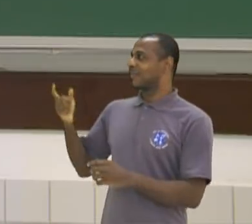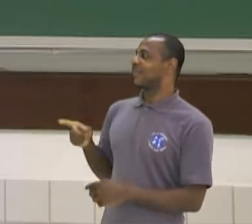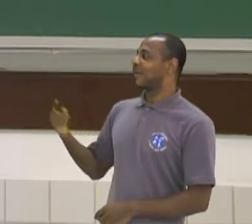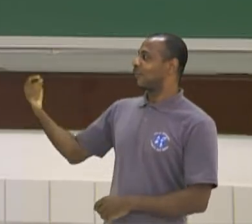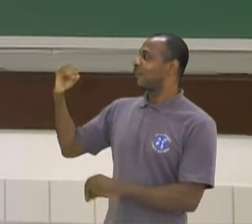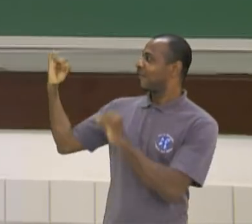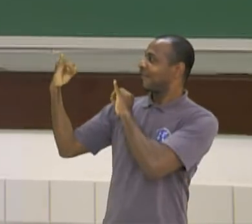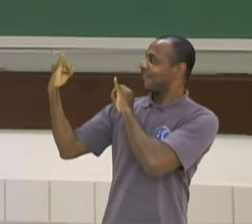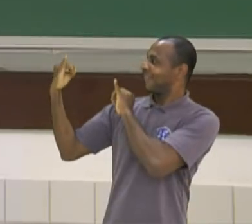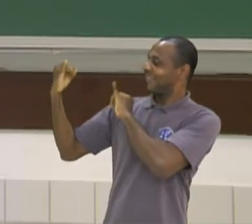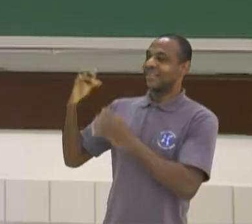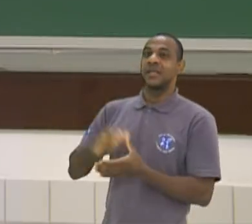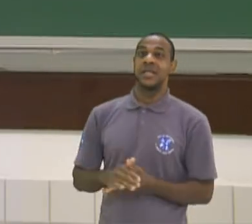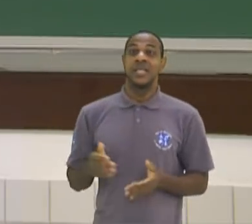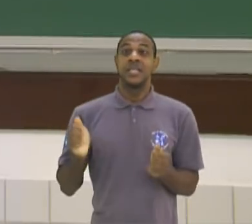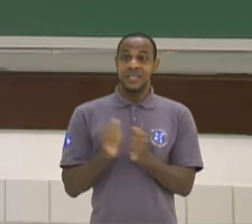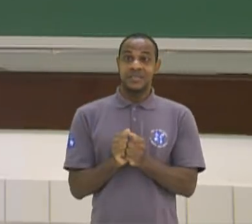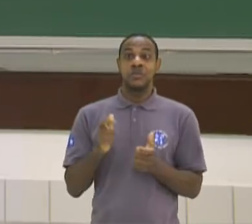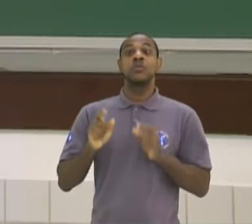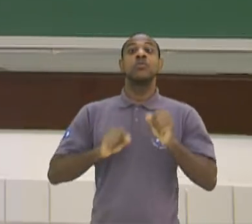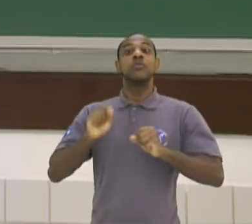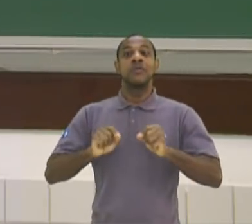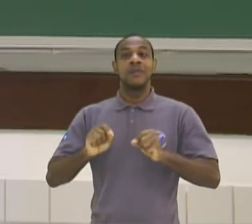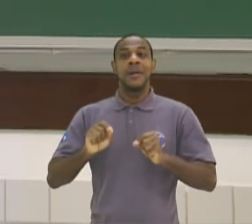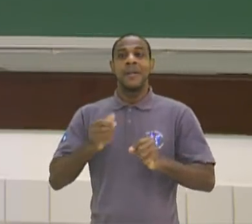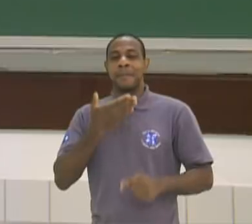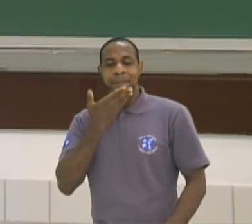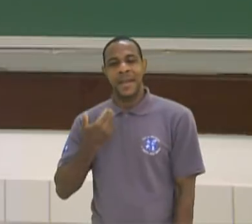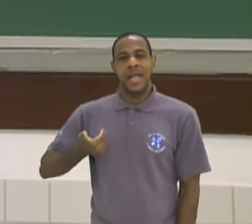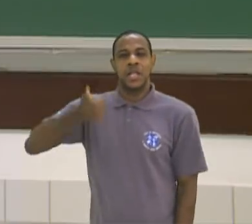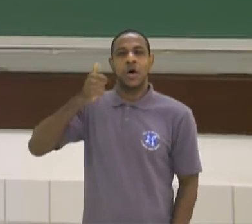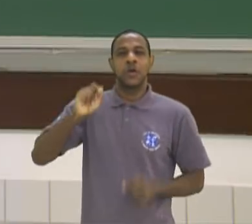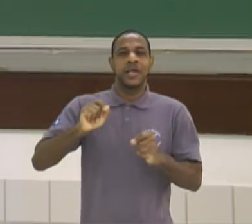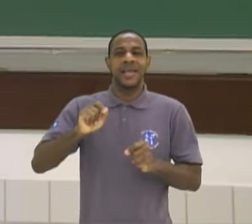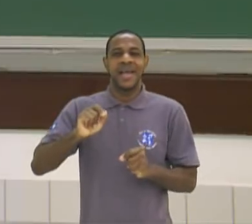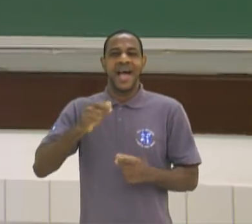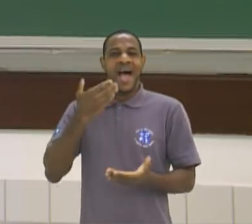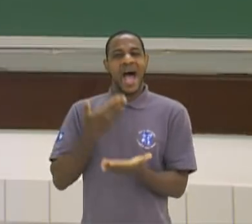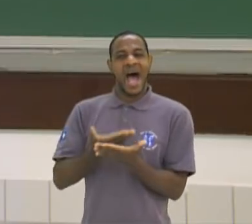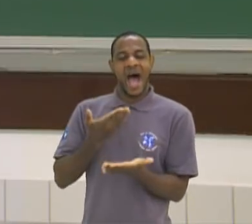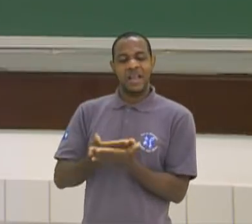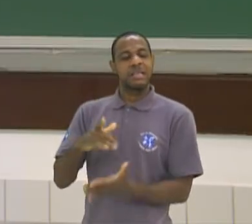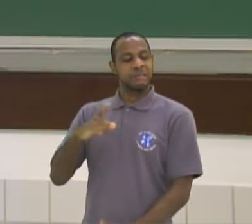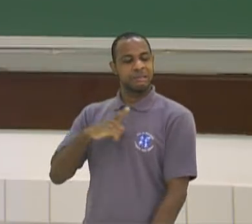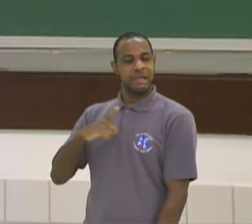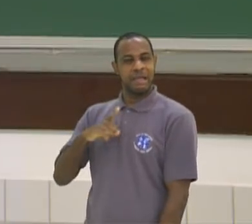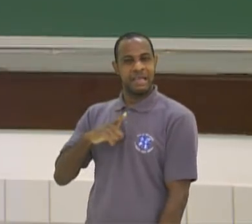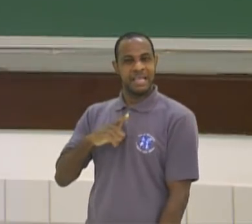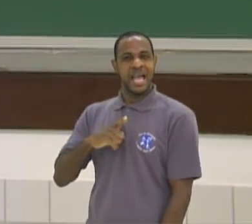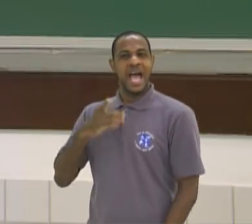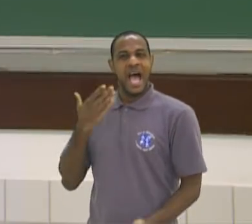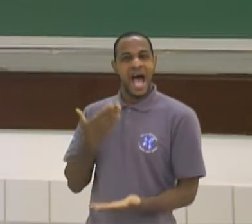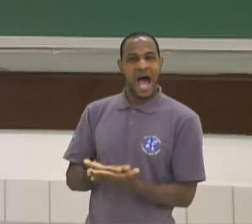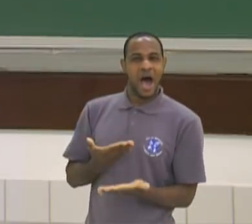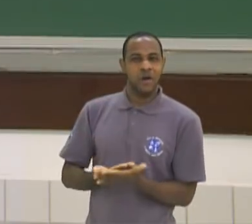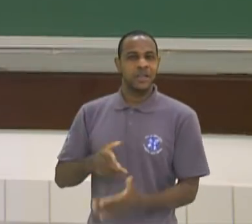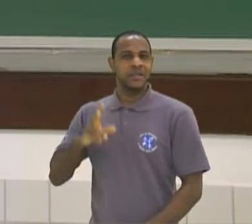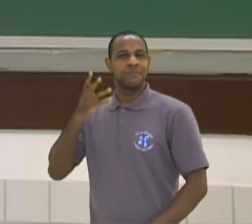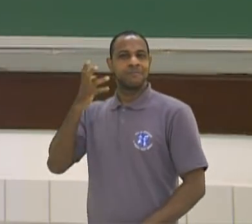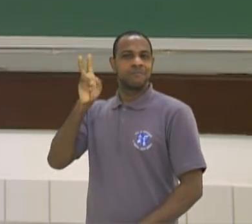para ele. E juntos nós vamos para a melhor aula que existe, a aula de